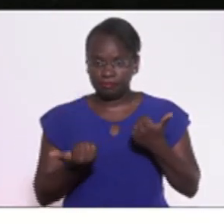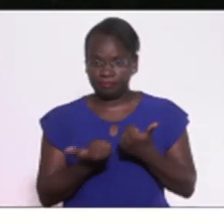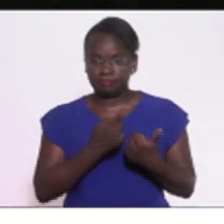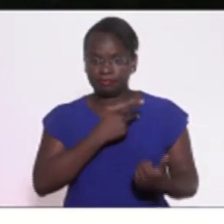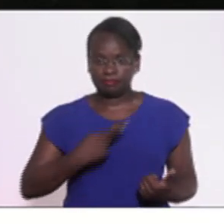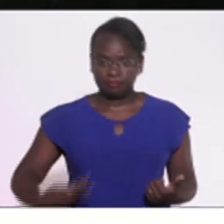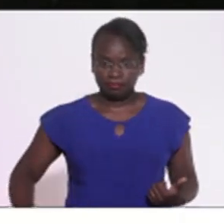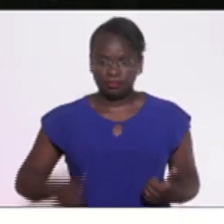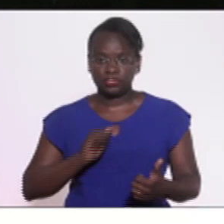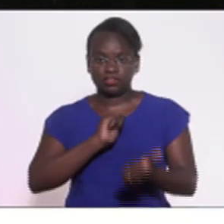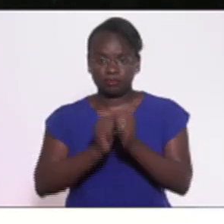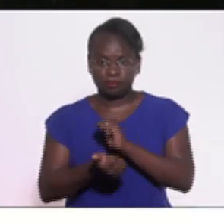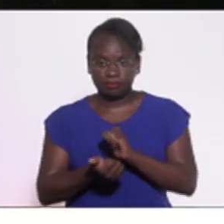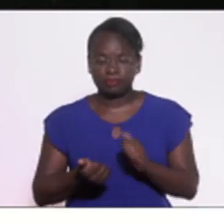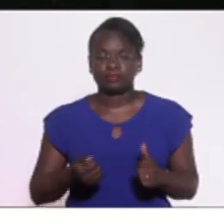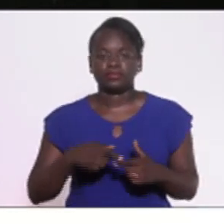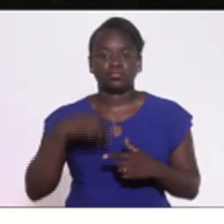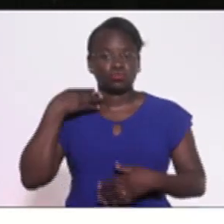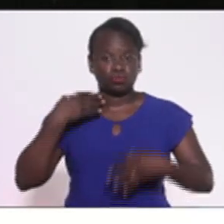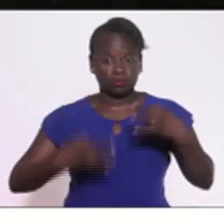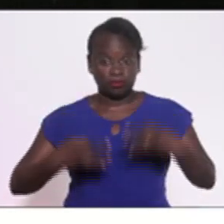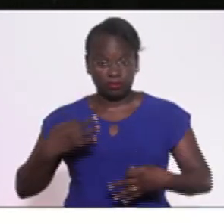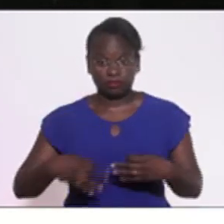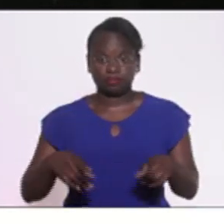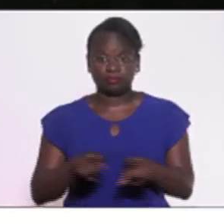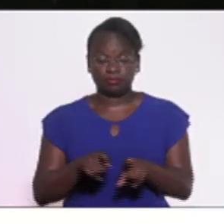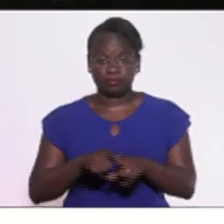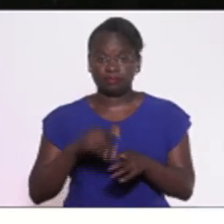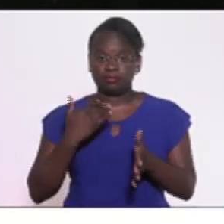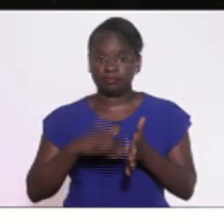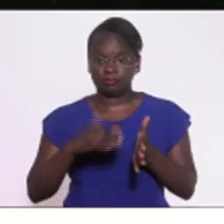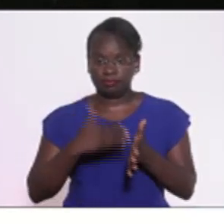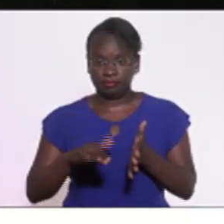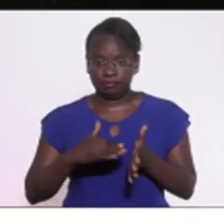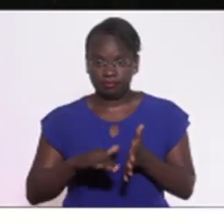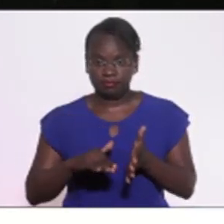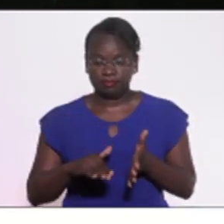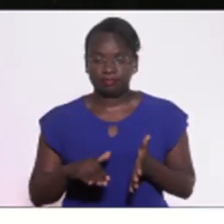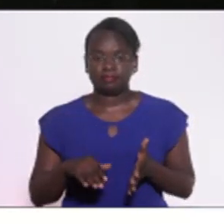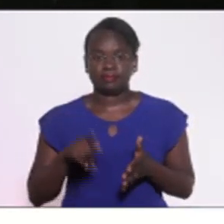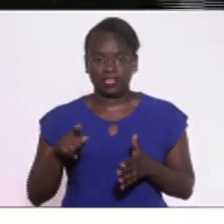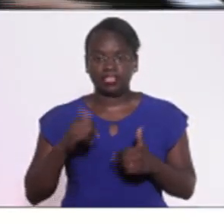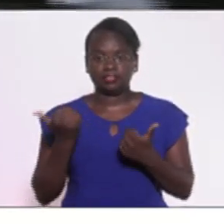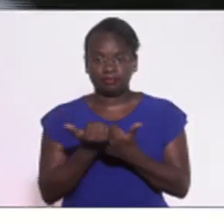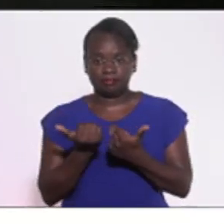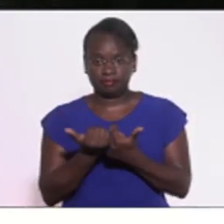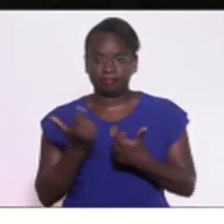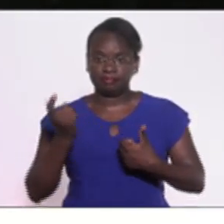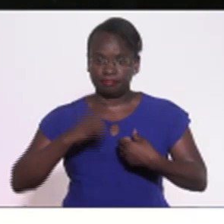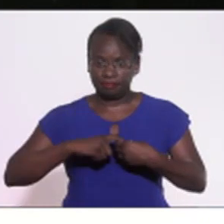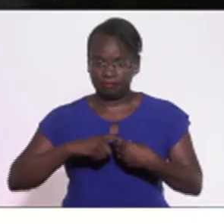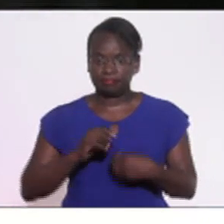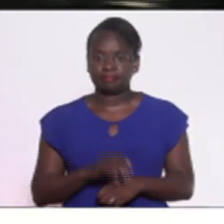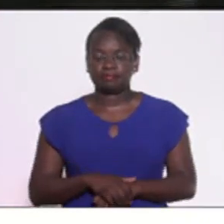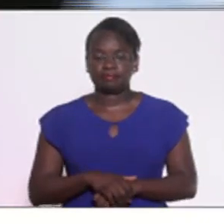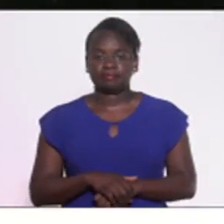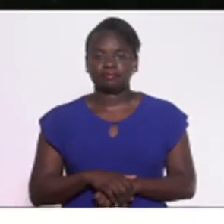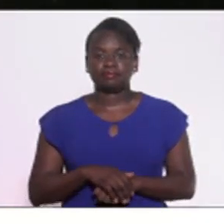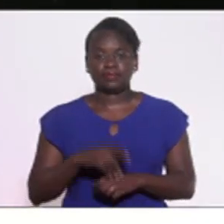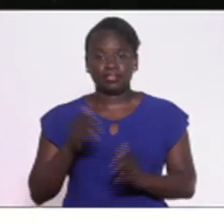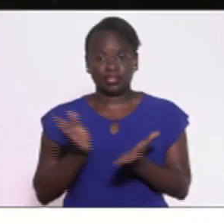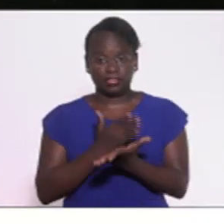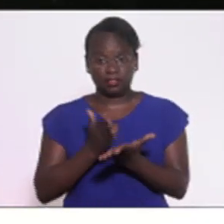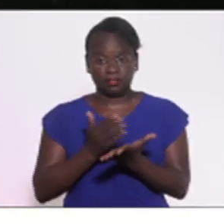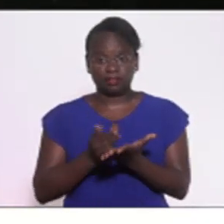Esporte Olímpico, Jurídica e de Secretaria, o do qual é sócio emérito. Lançou 3